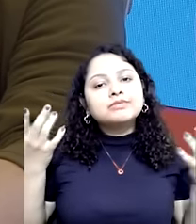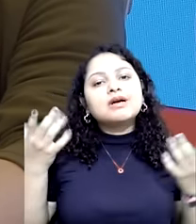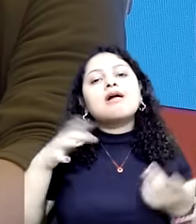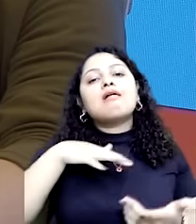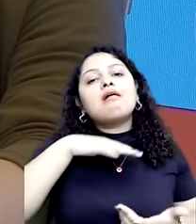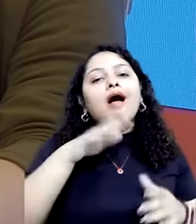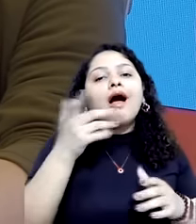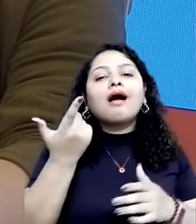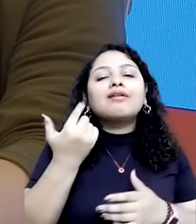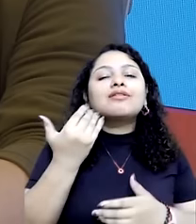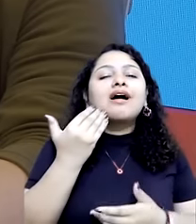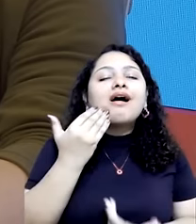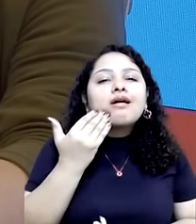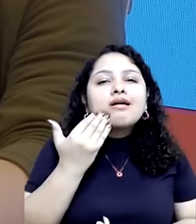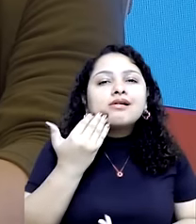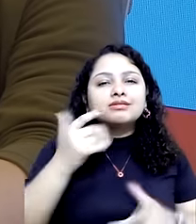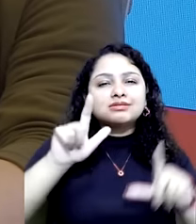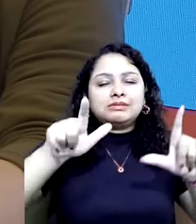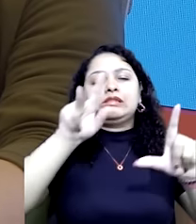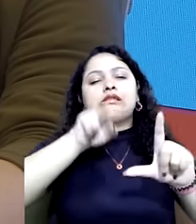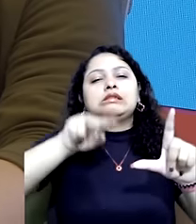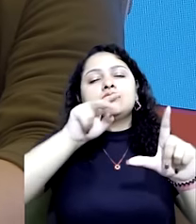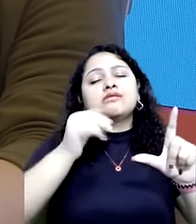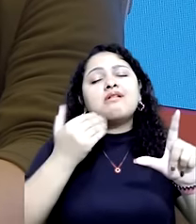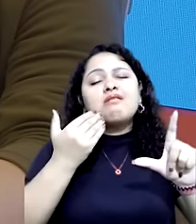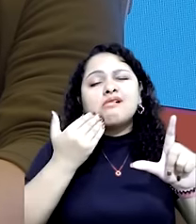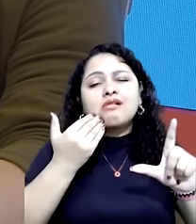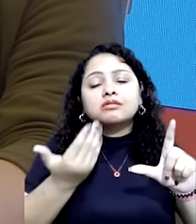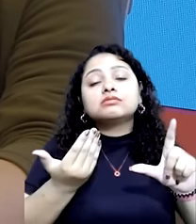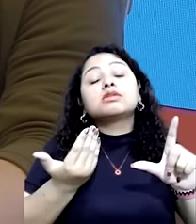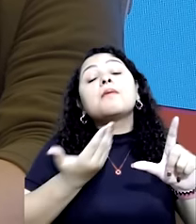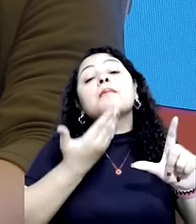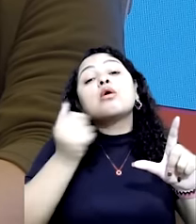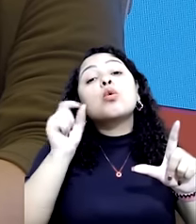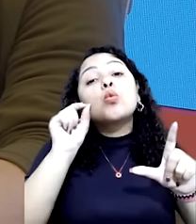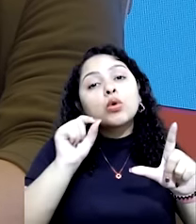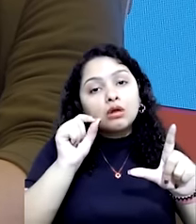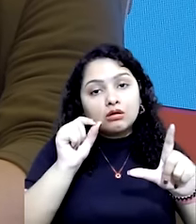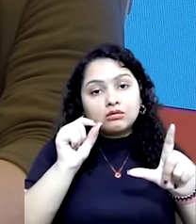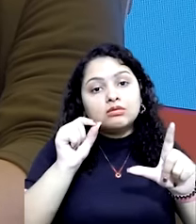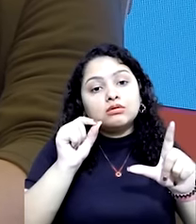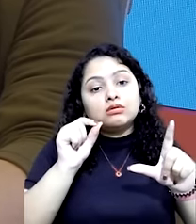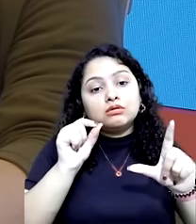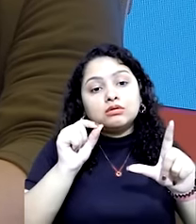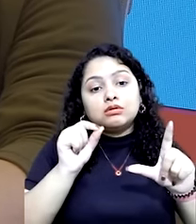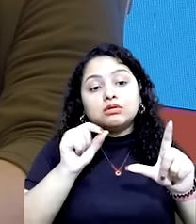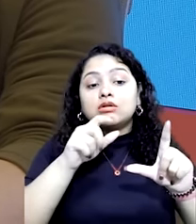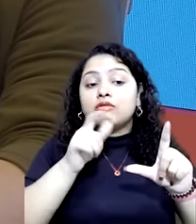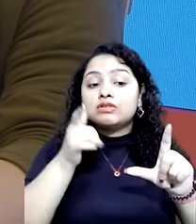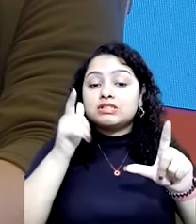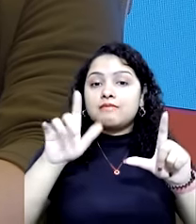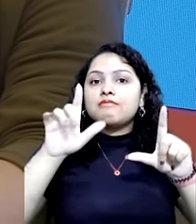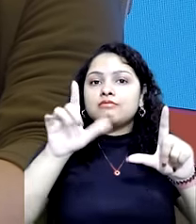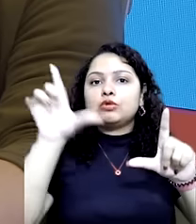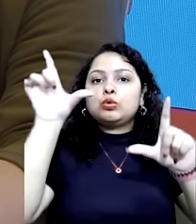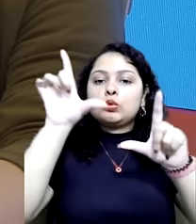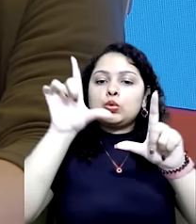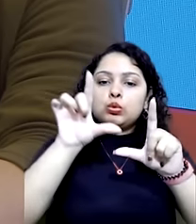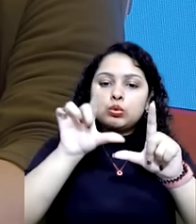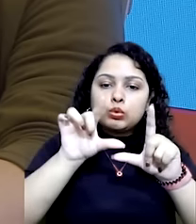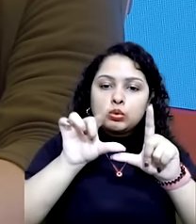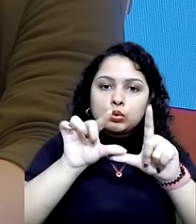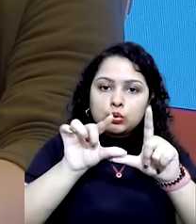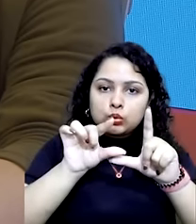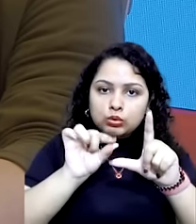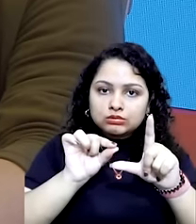muito muito a qualidade né da das imagens então o ideal é sempre fazer o quê ou você vai perto ou você puxa o zoom